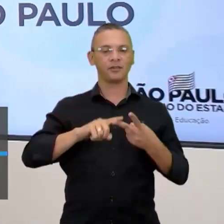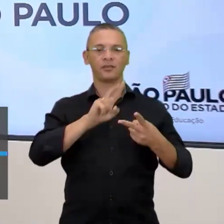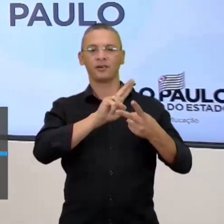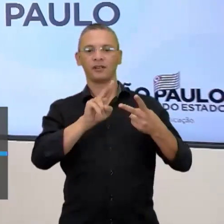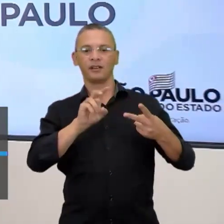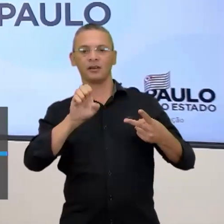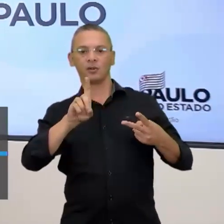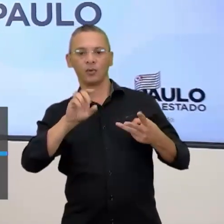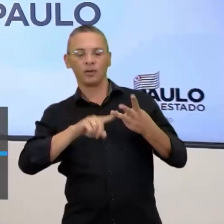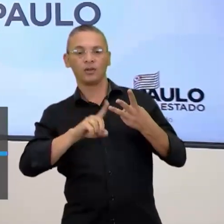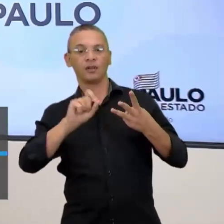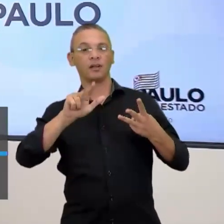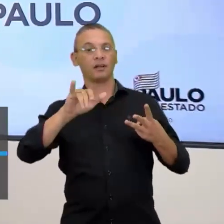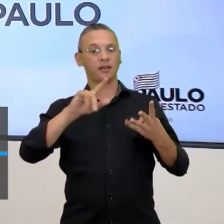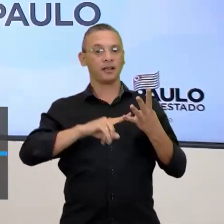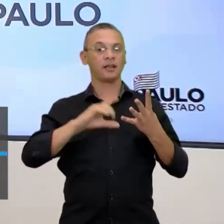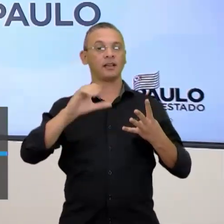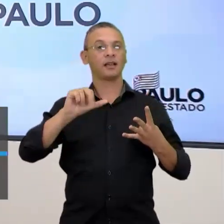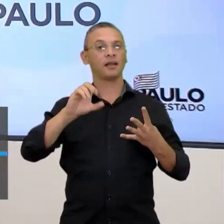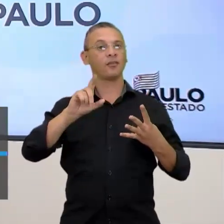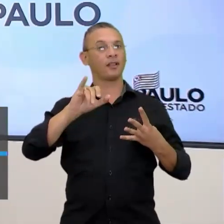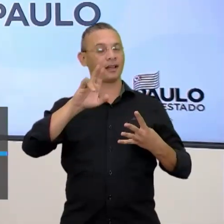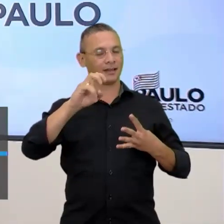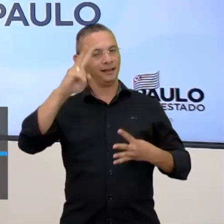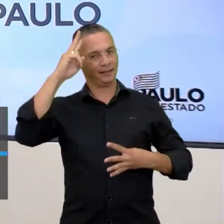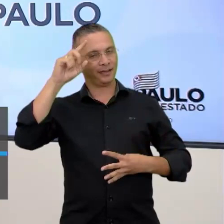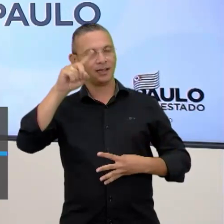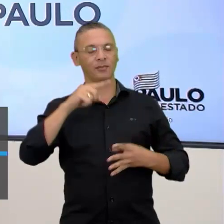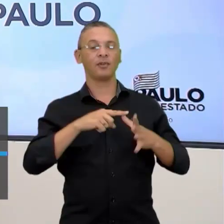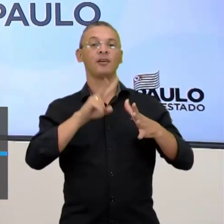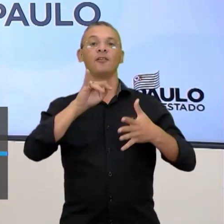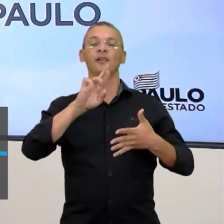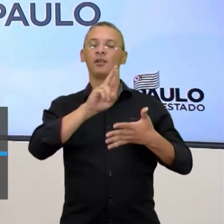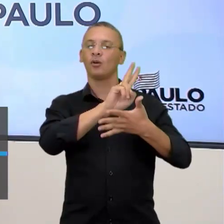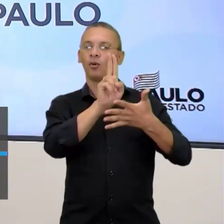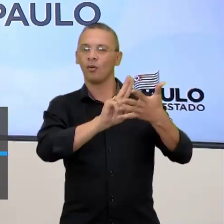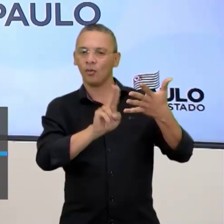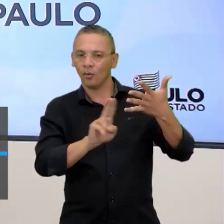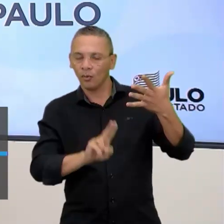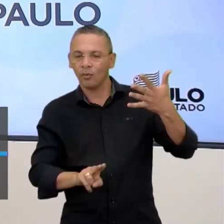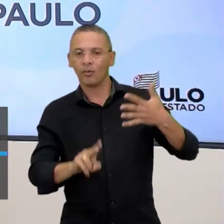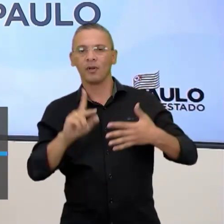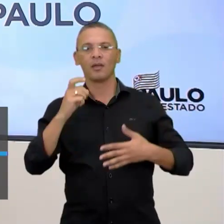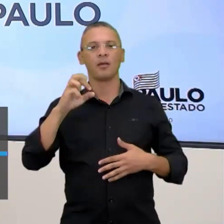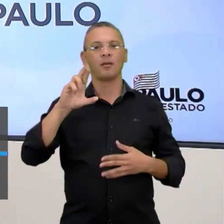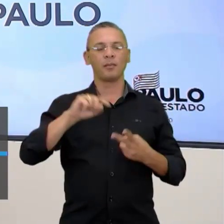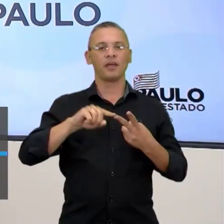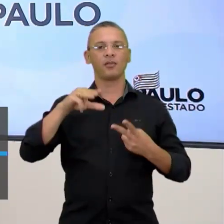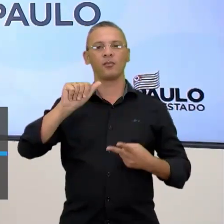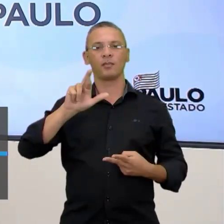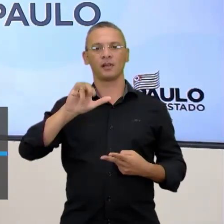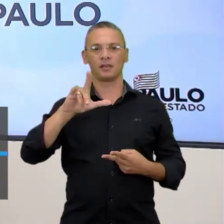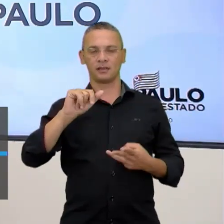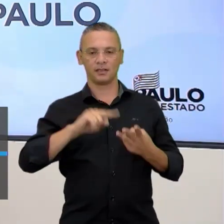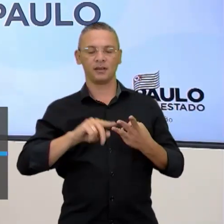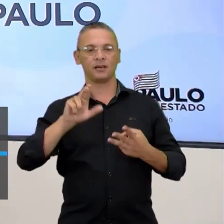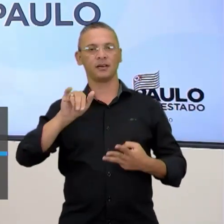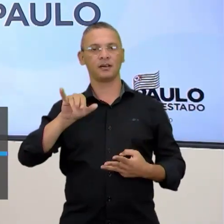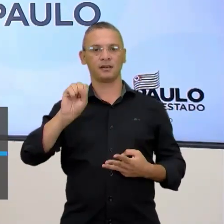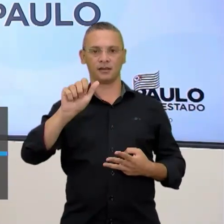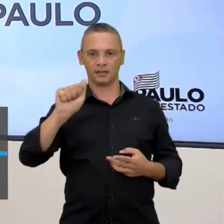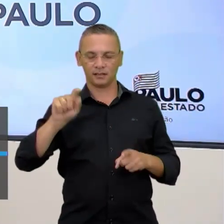Daniela, a Caroline. Caroline sempre aqui, lembra de você, hein, Caroline? O Vitor Hugo, Pedro Lucas, Marcília, Raíssa,